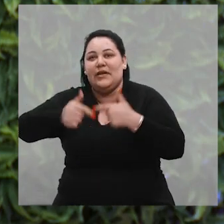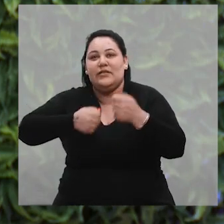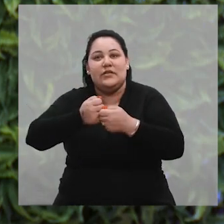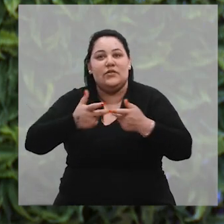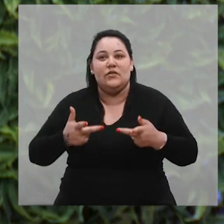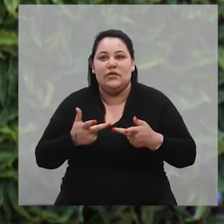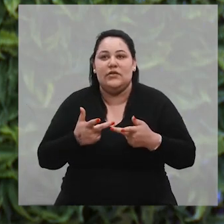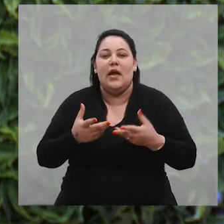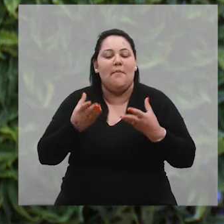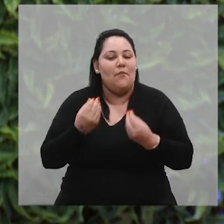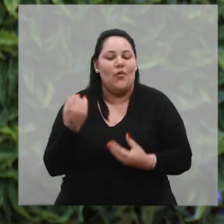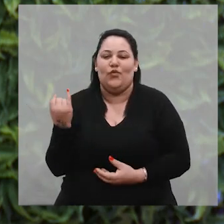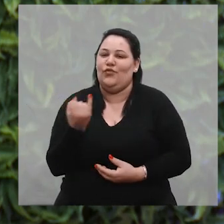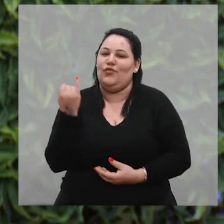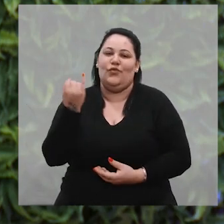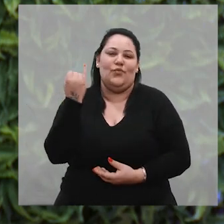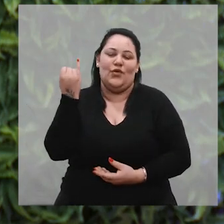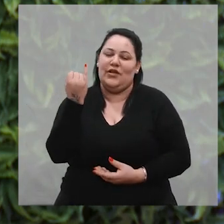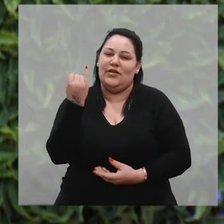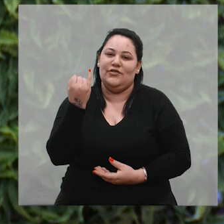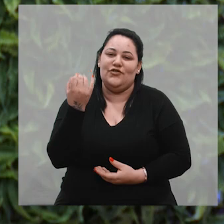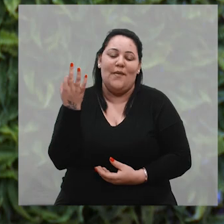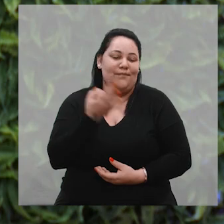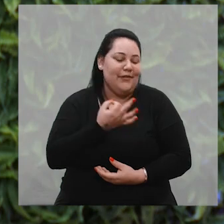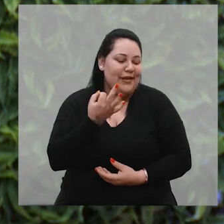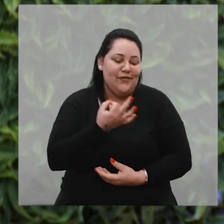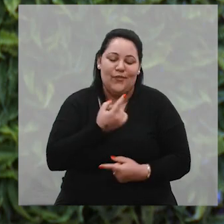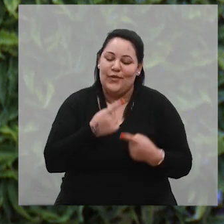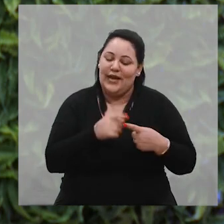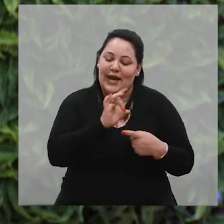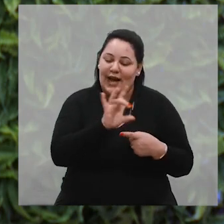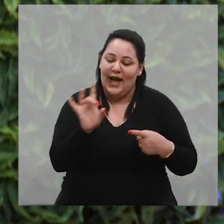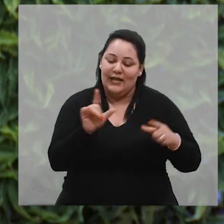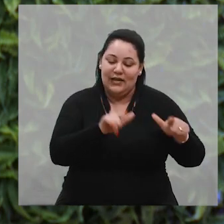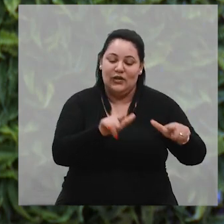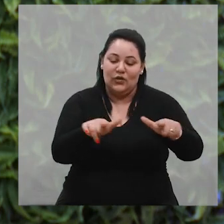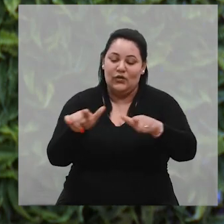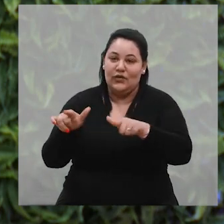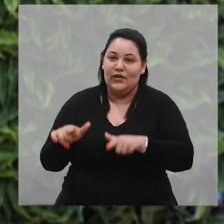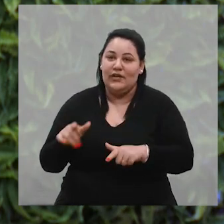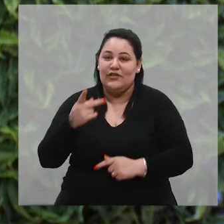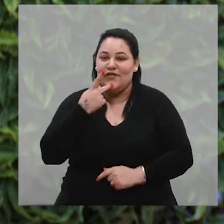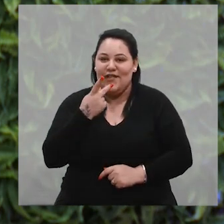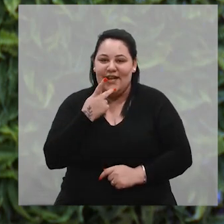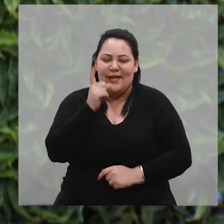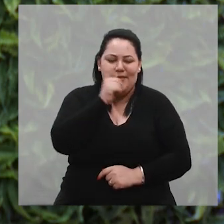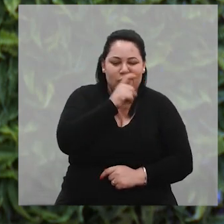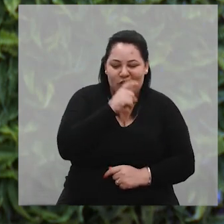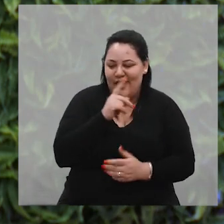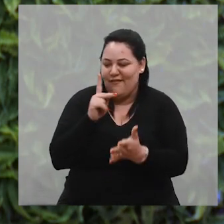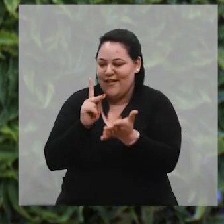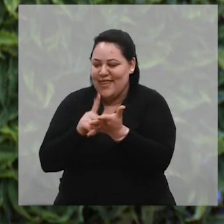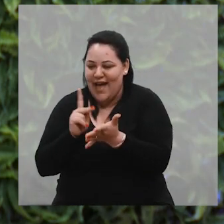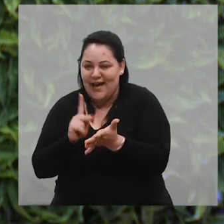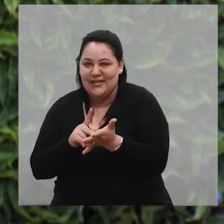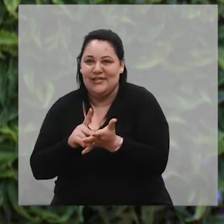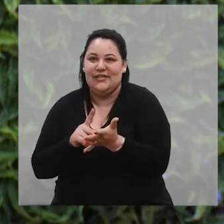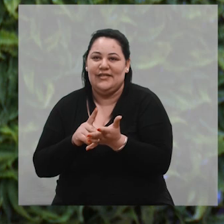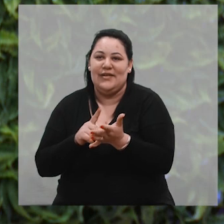trabalhando essa questão. E é muito incrível, porque a cada lugar que a gente vai, a gente leva também a questão dos mitos e verdades, né? Porque